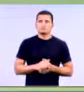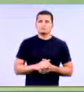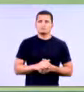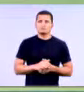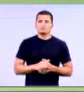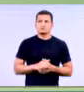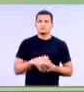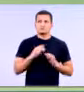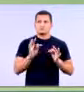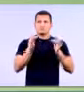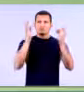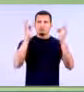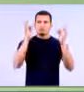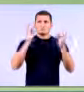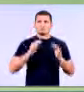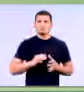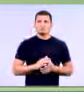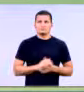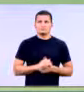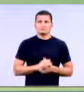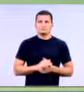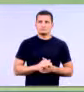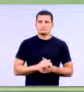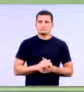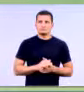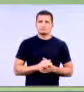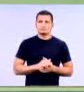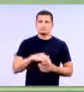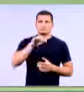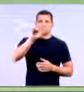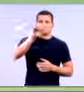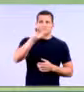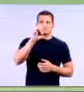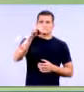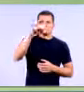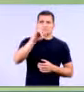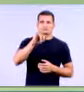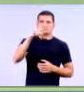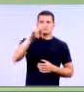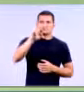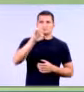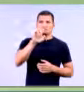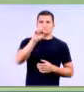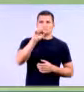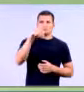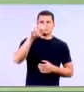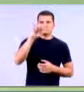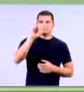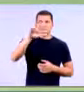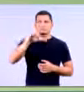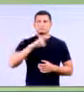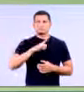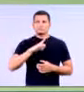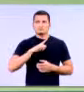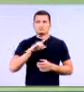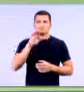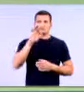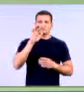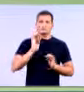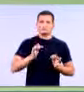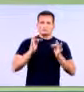mediação tecnológica. O semipresencial utiliza a mediação tecnológica